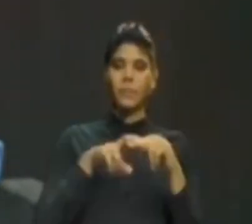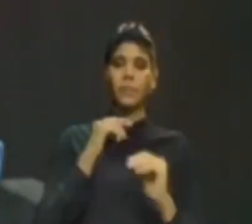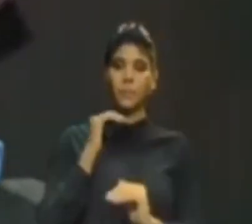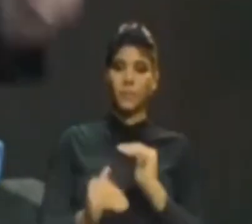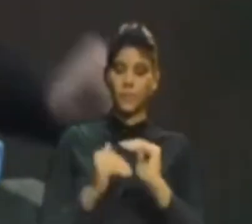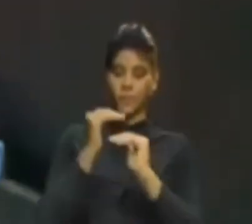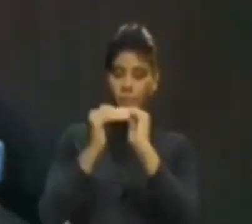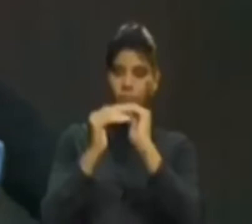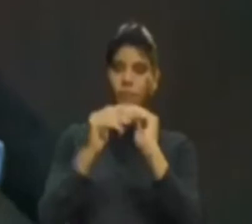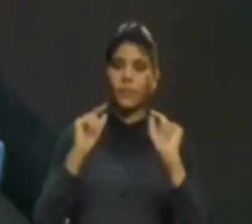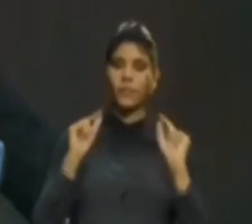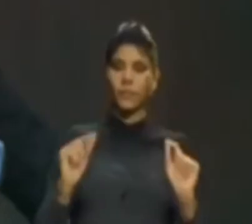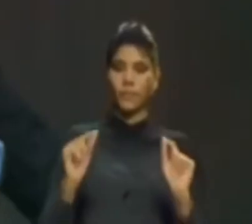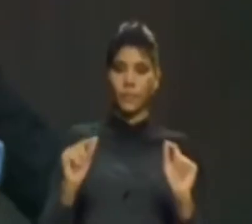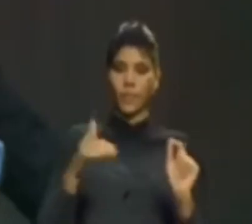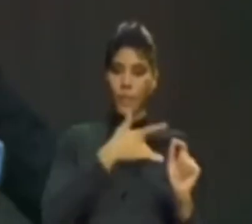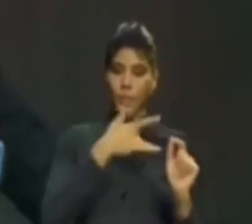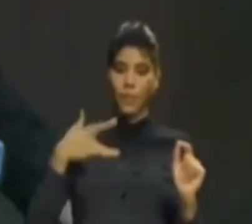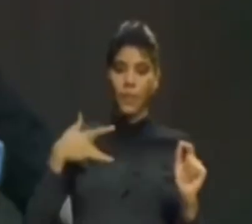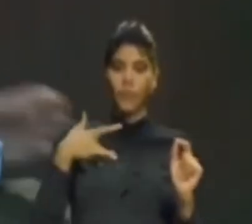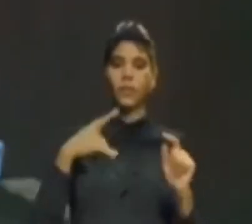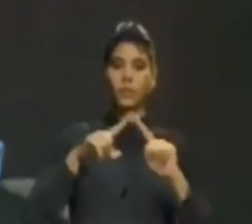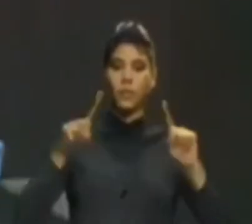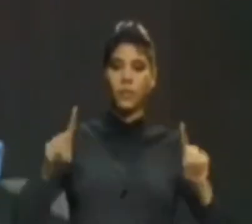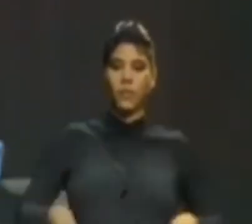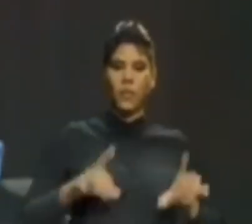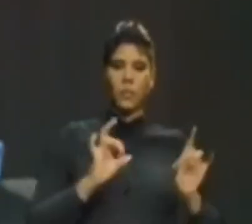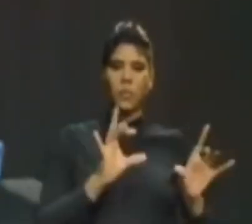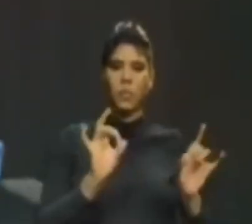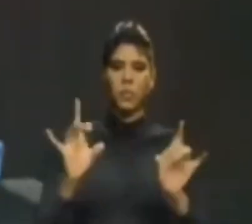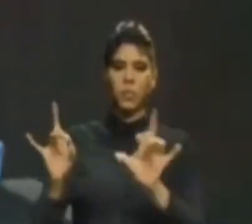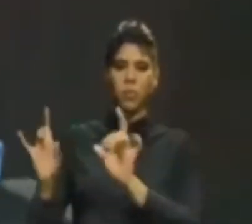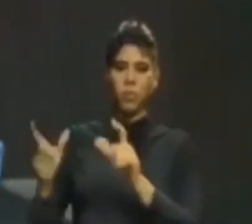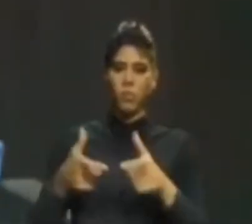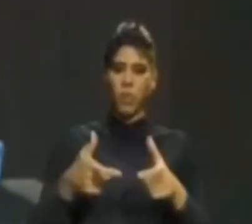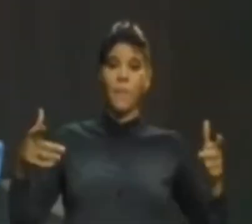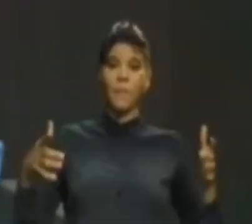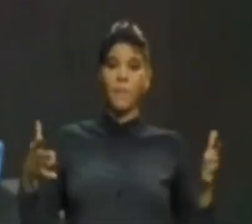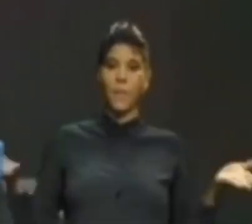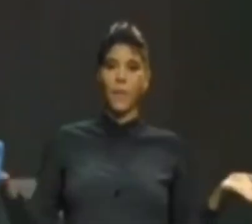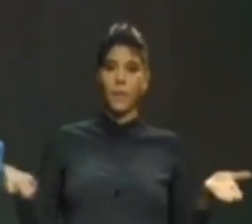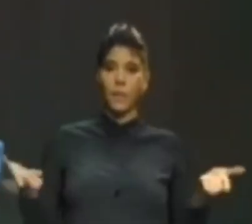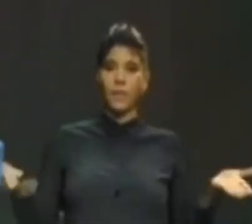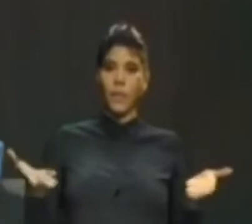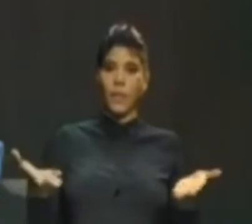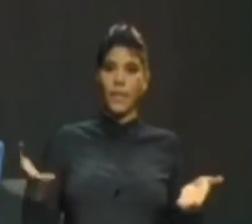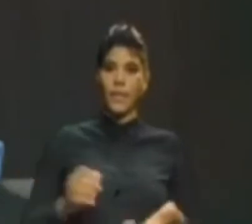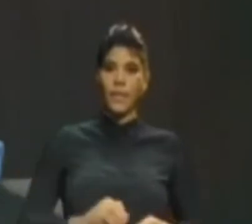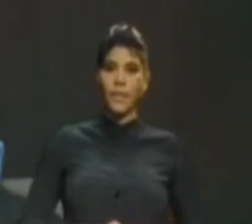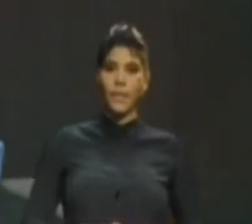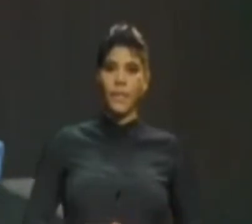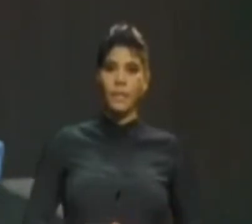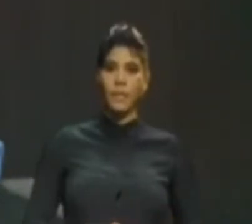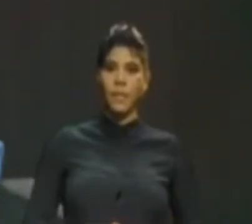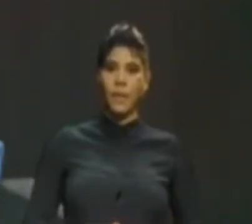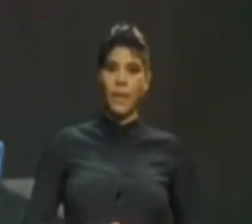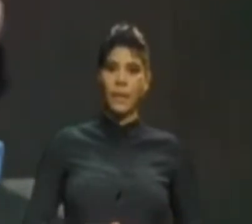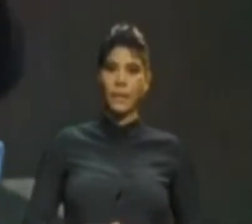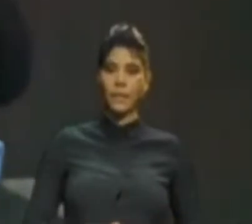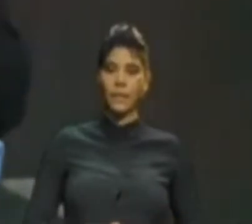Brasil o mercado de planos de saúde que é o mercado muito monopolizado muito monopolizado E